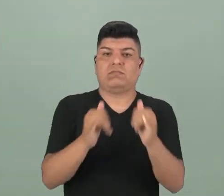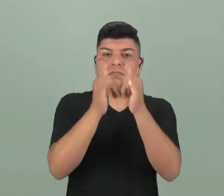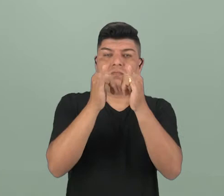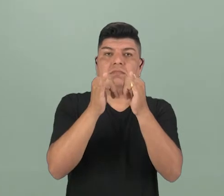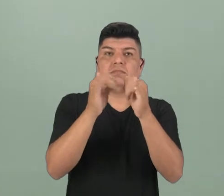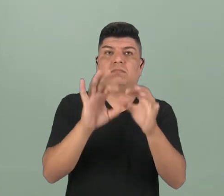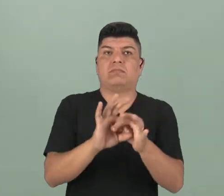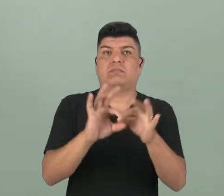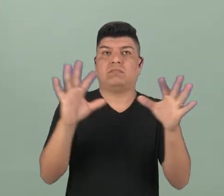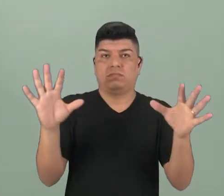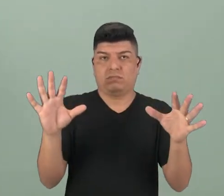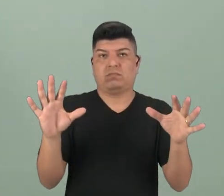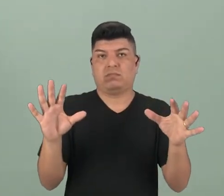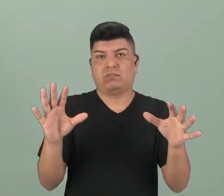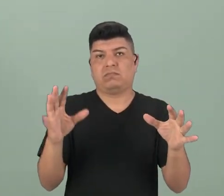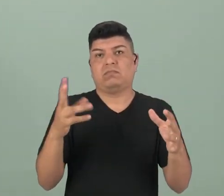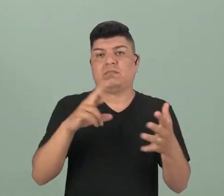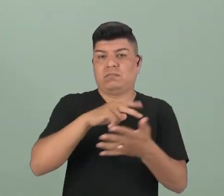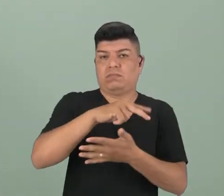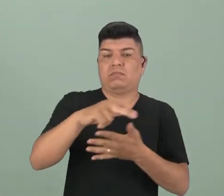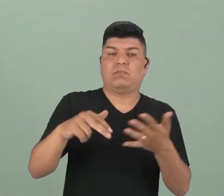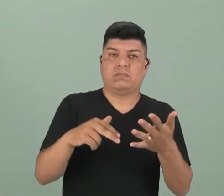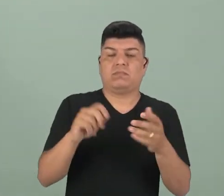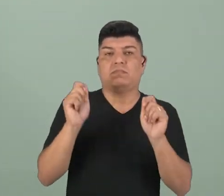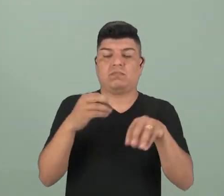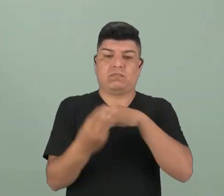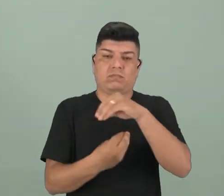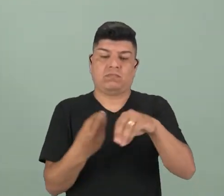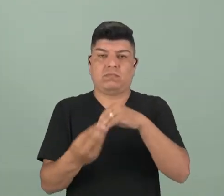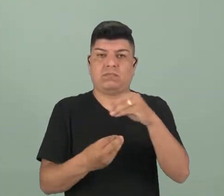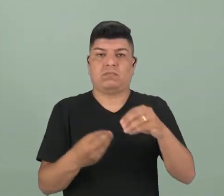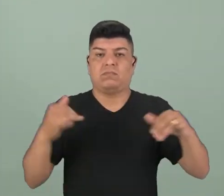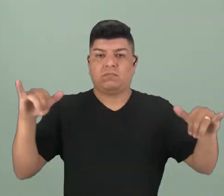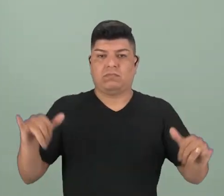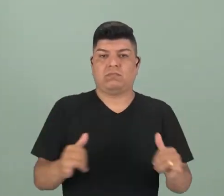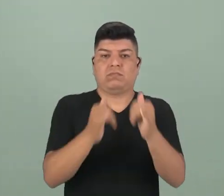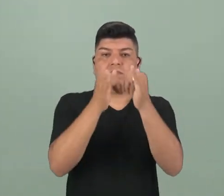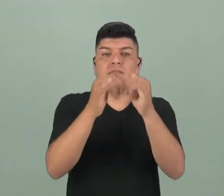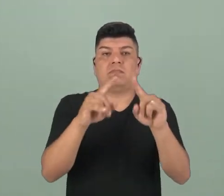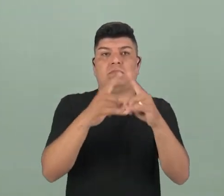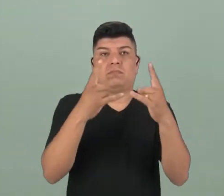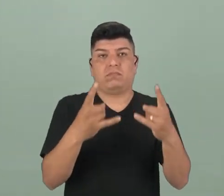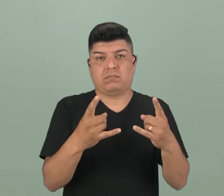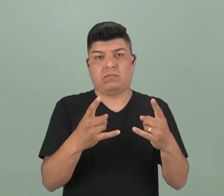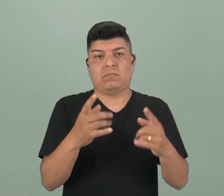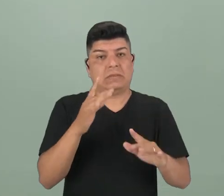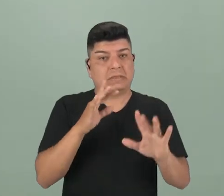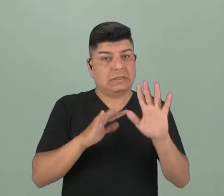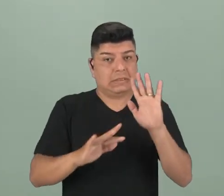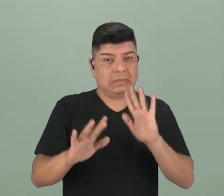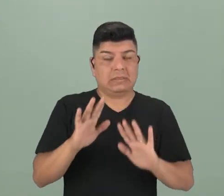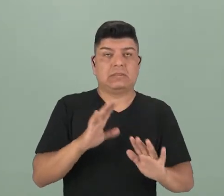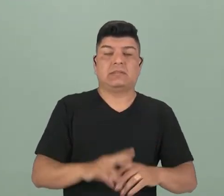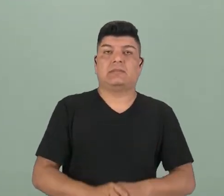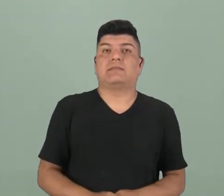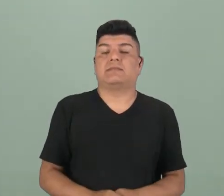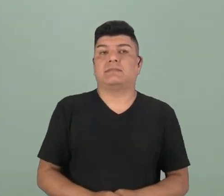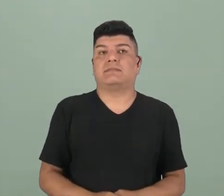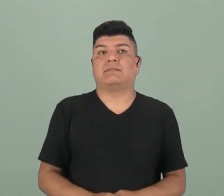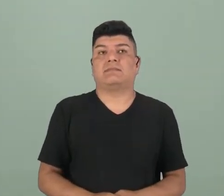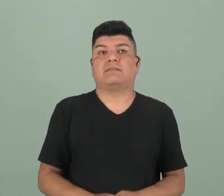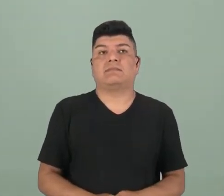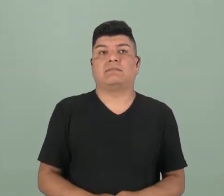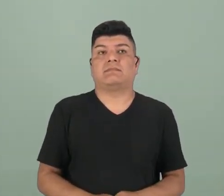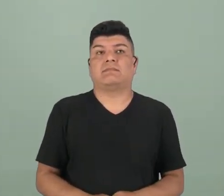fornecer baterias ou pilhas ou que envolva aí energia nuclear, mas por enquanto ainda está muito delicado.